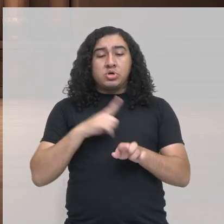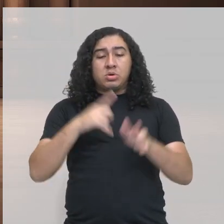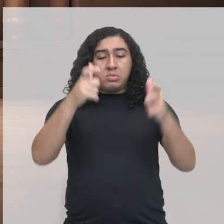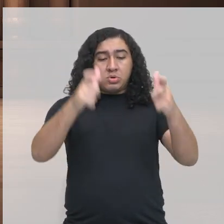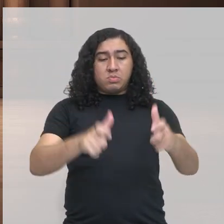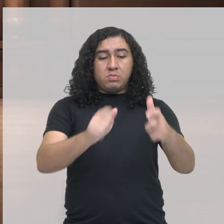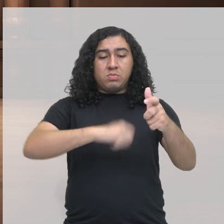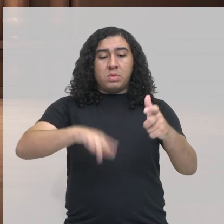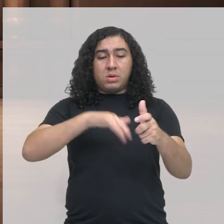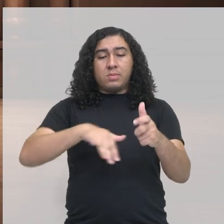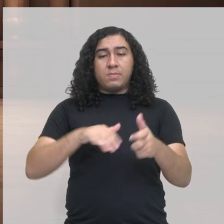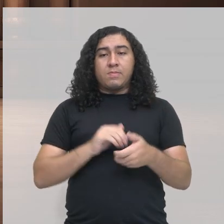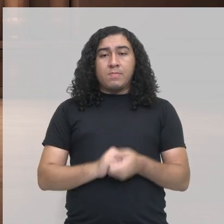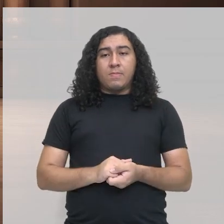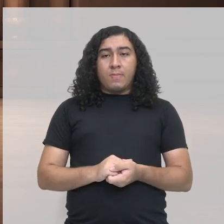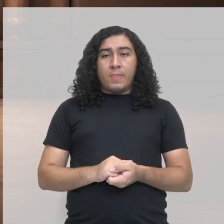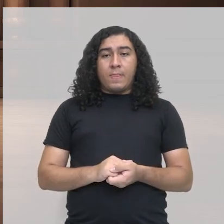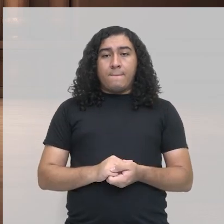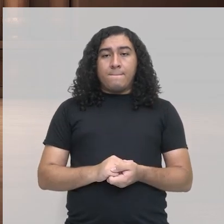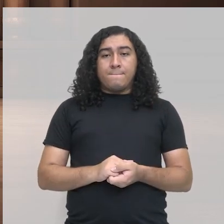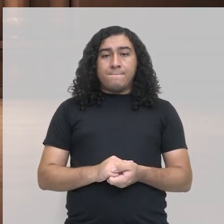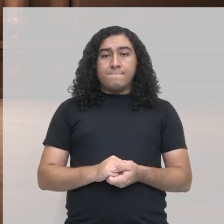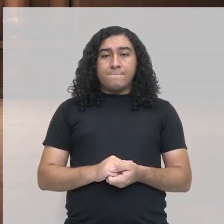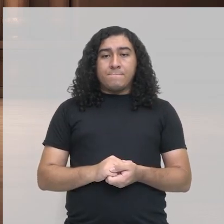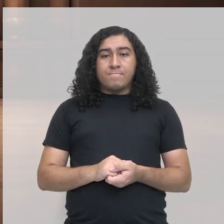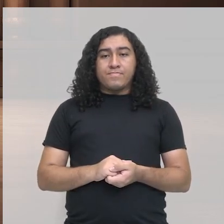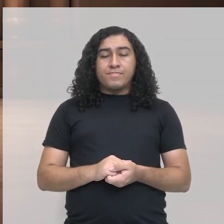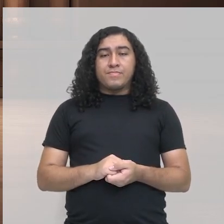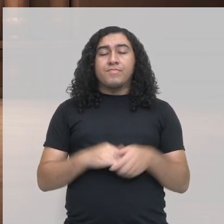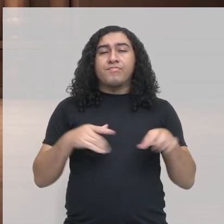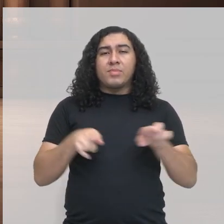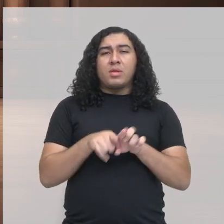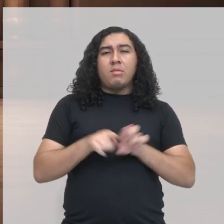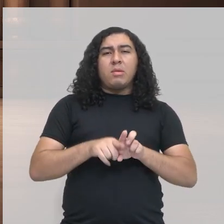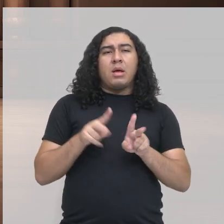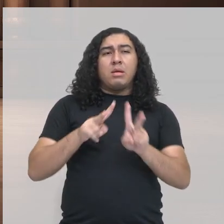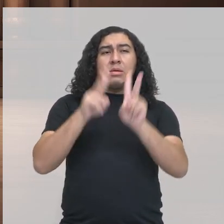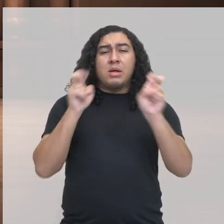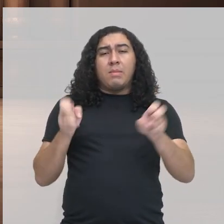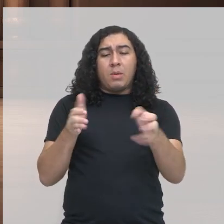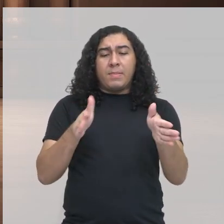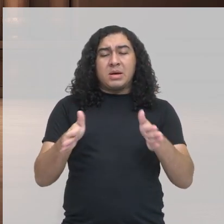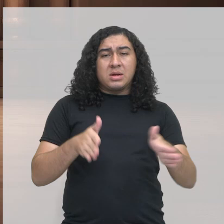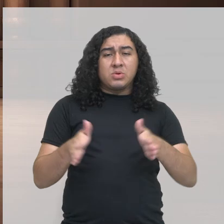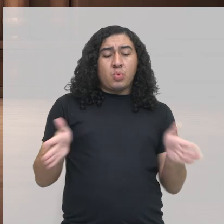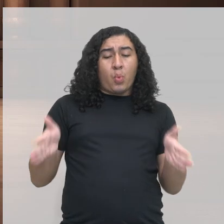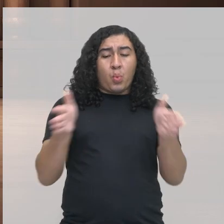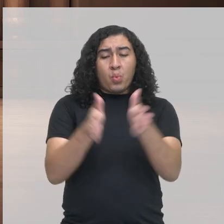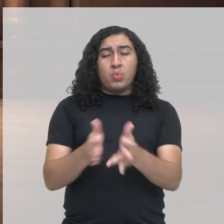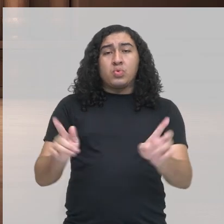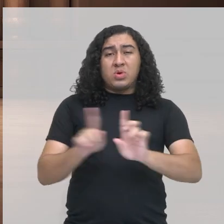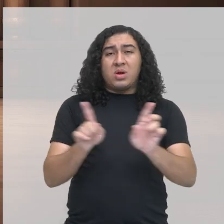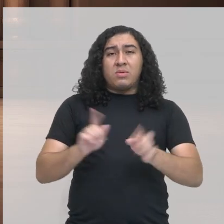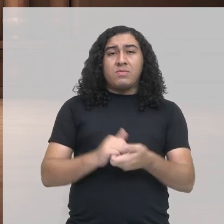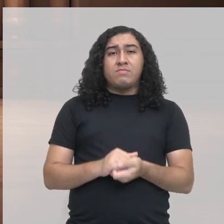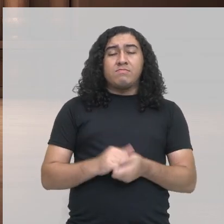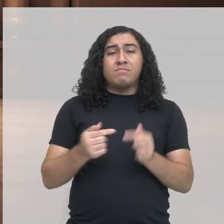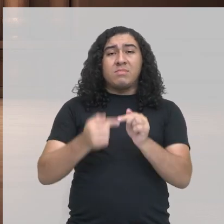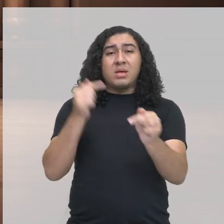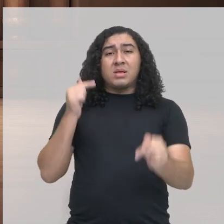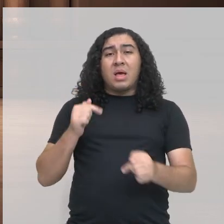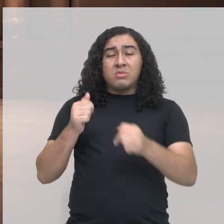no Brasil, não é verdade? E a gente até fala que não foi num período tão curto não, porque se a gente for analisar lá de 1500